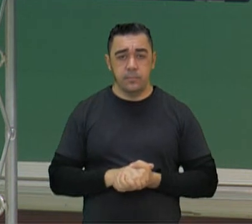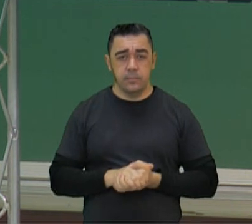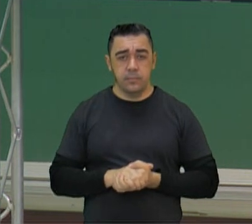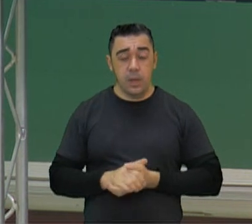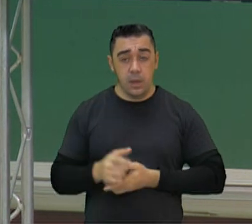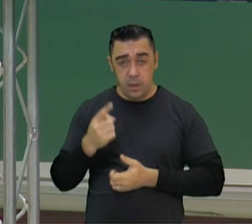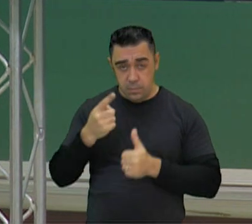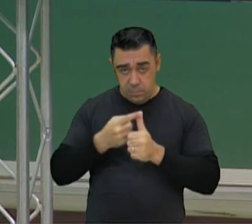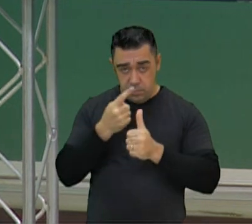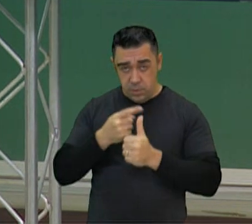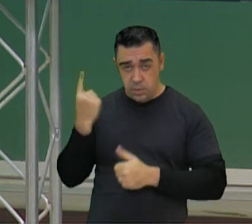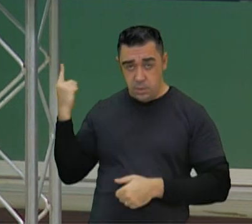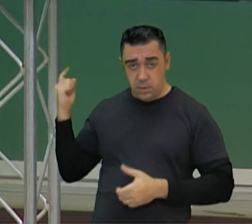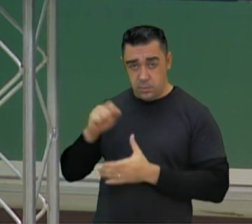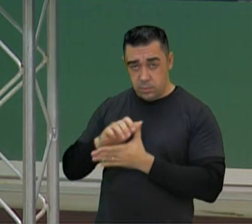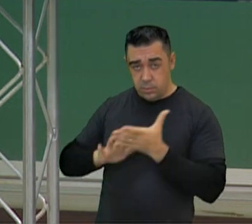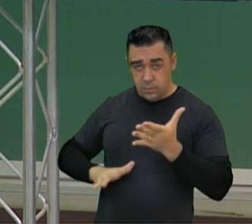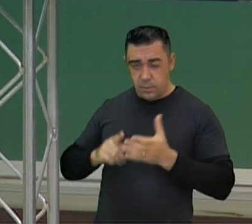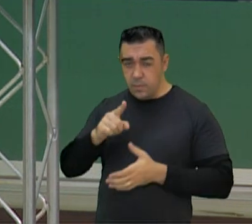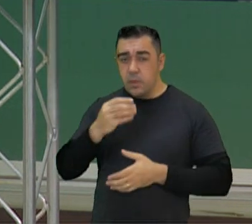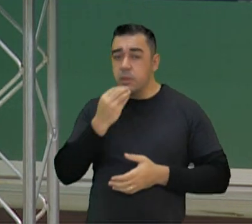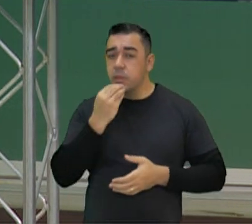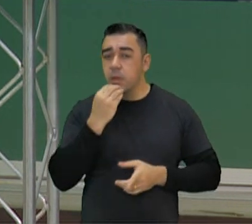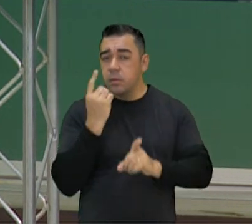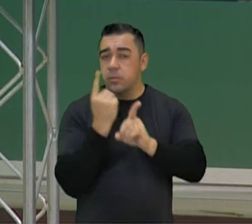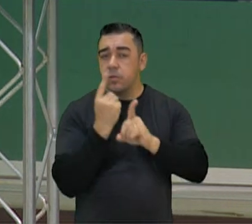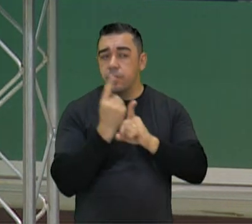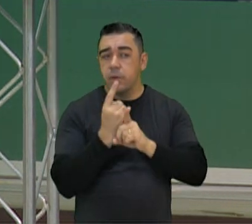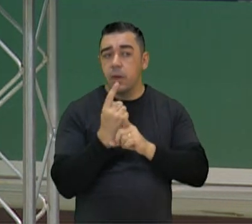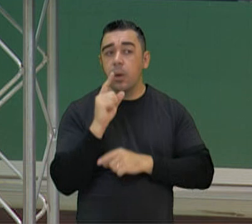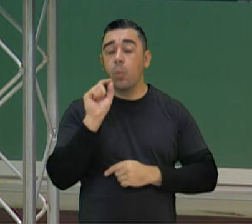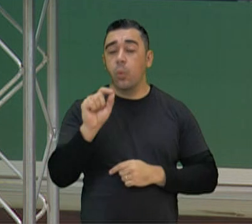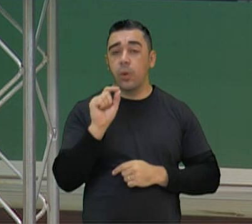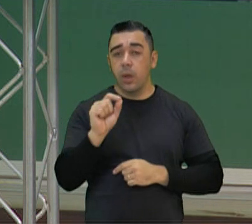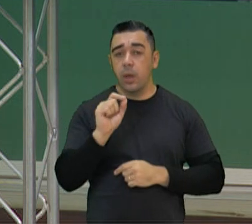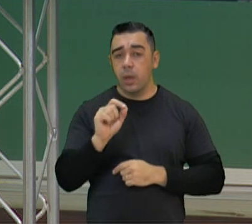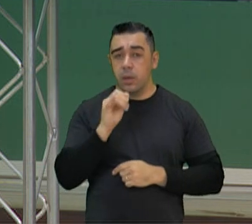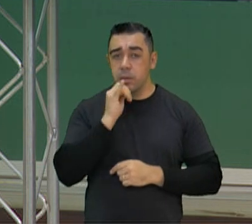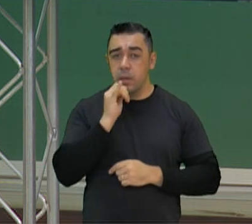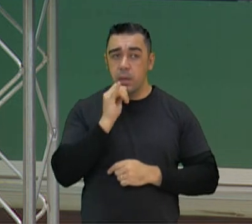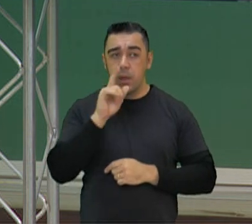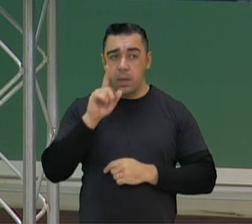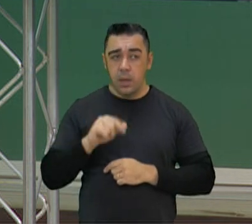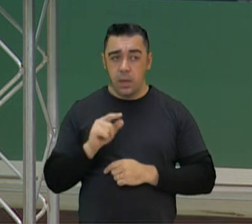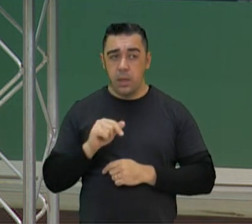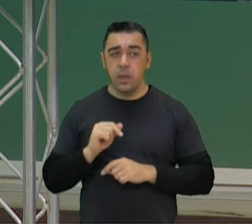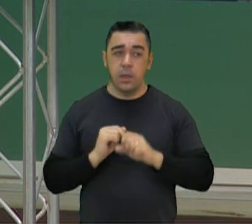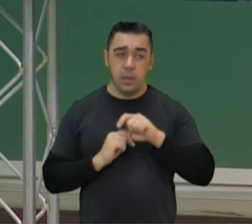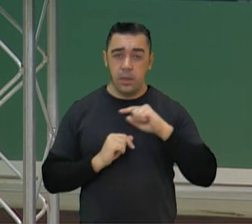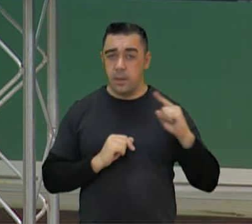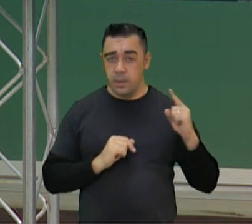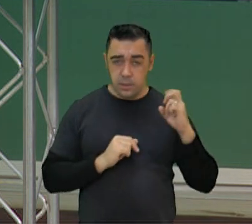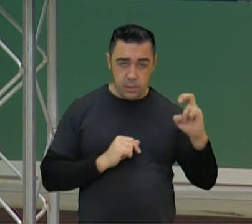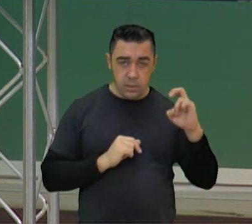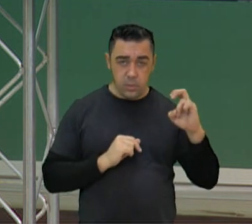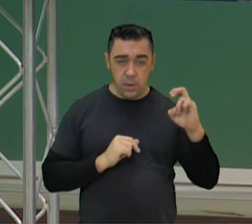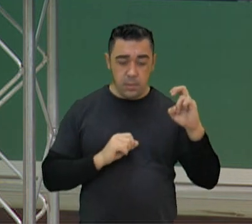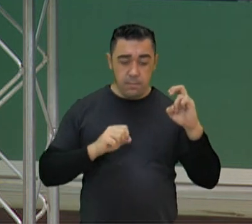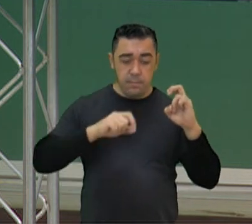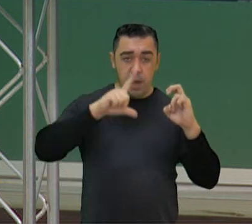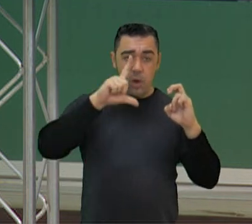Neste primeiro exercício, tente identificar se o número à esquerda é maior do que o número da